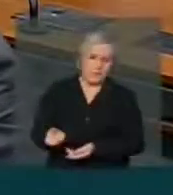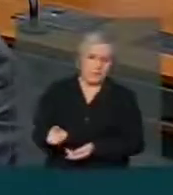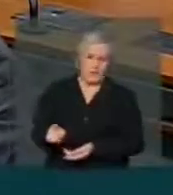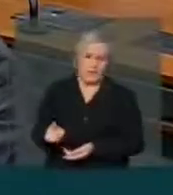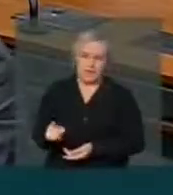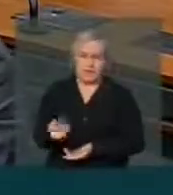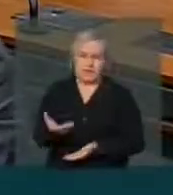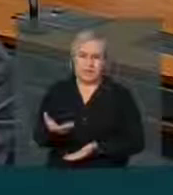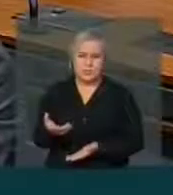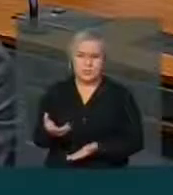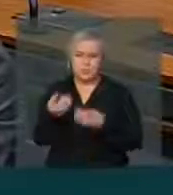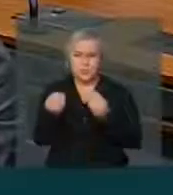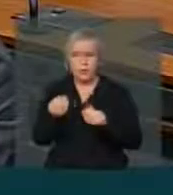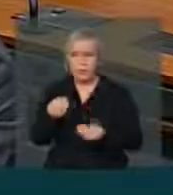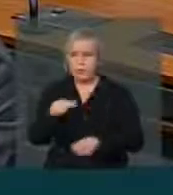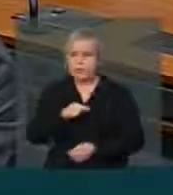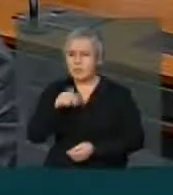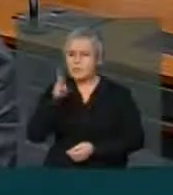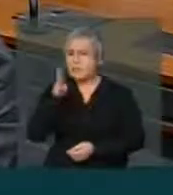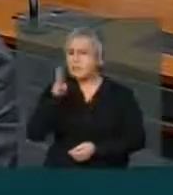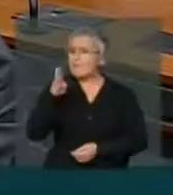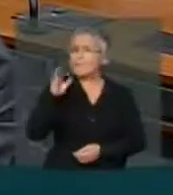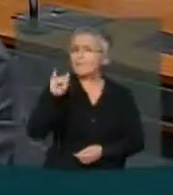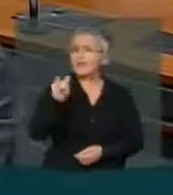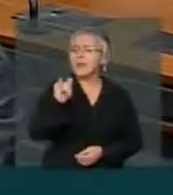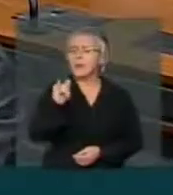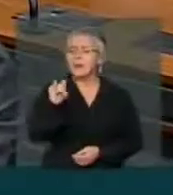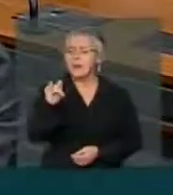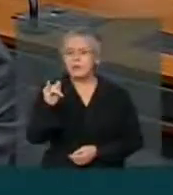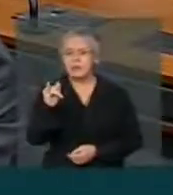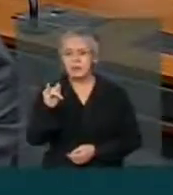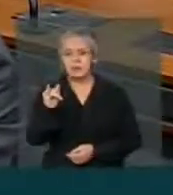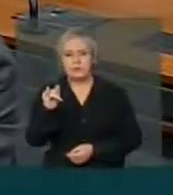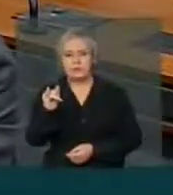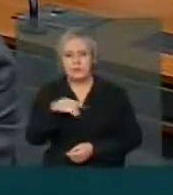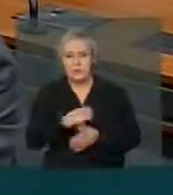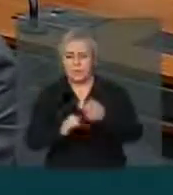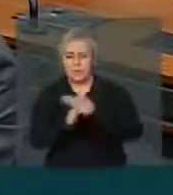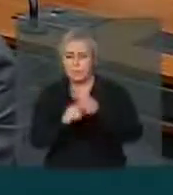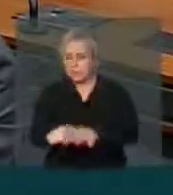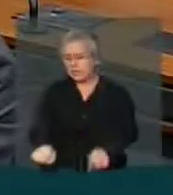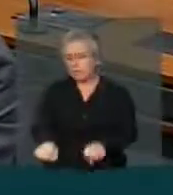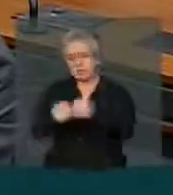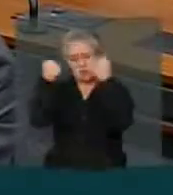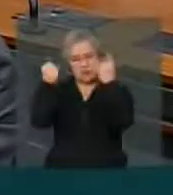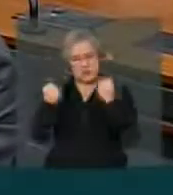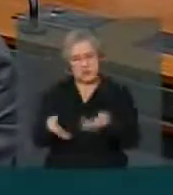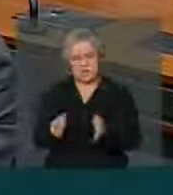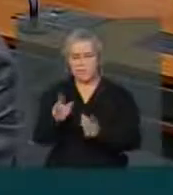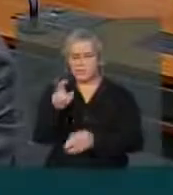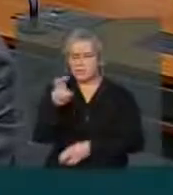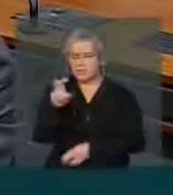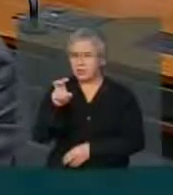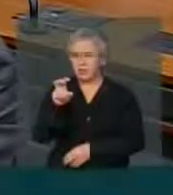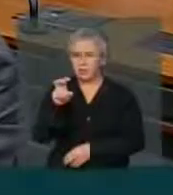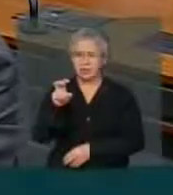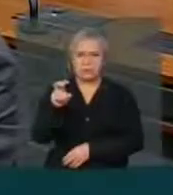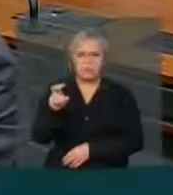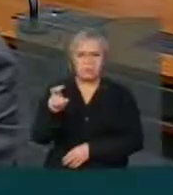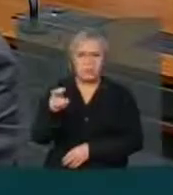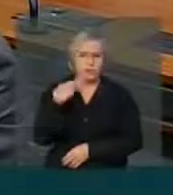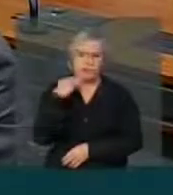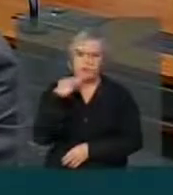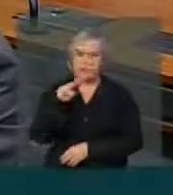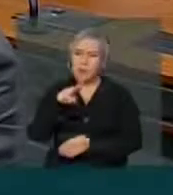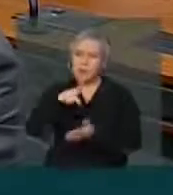Porque isso já chega a bilhões. Tem empresas aqui que estão contabilmente quebradas. Se eu não me engano, 5 bilhões, 6 bilhões algumas em multa.